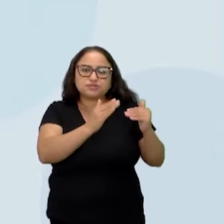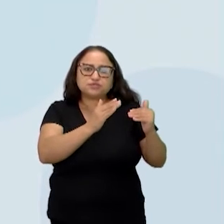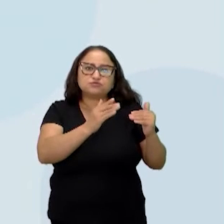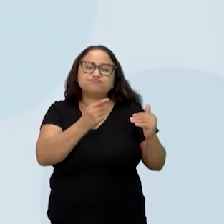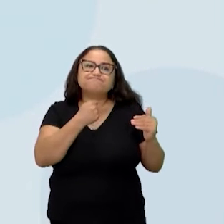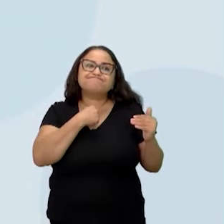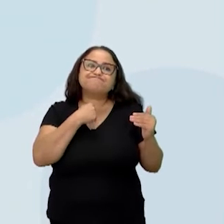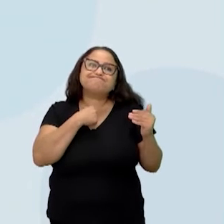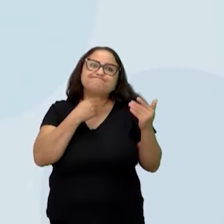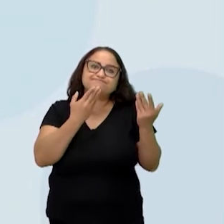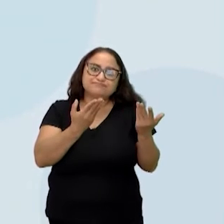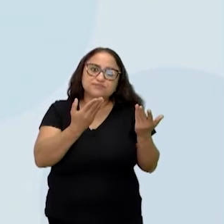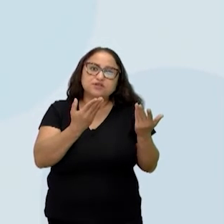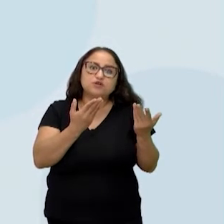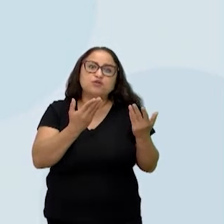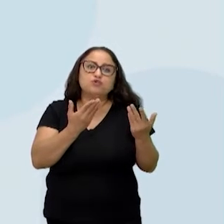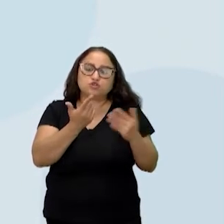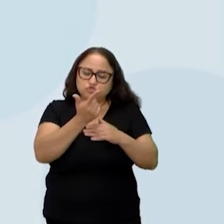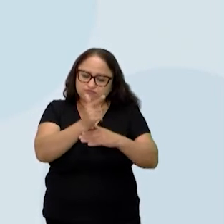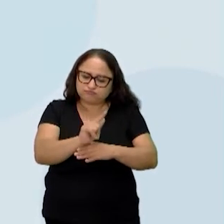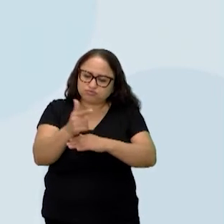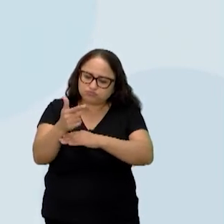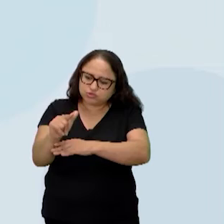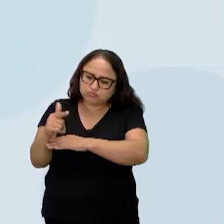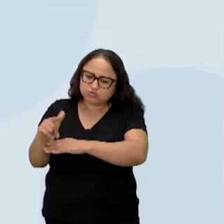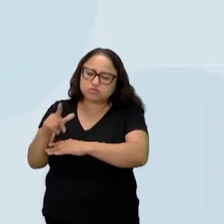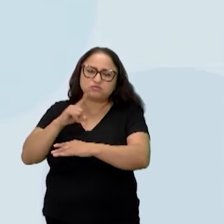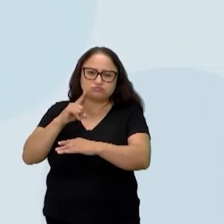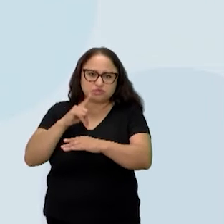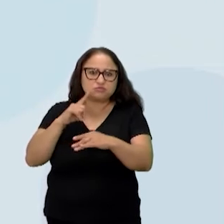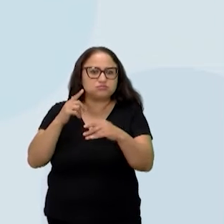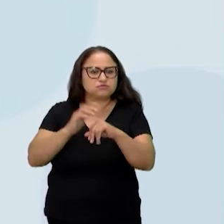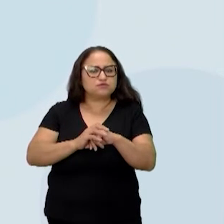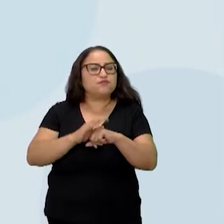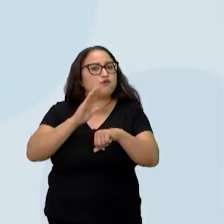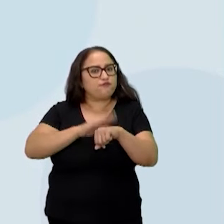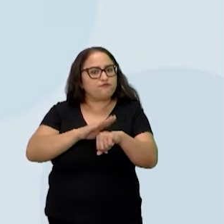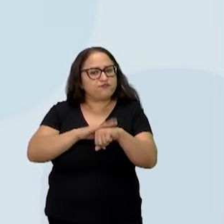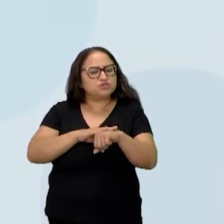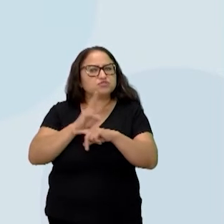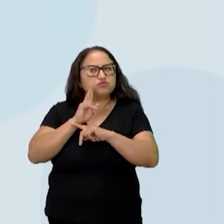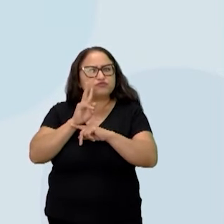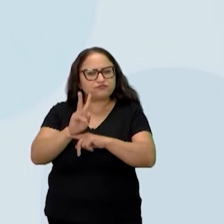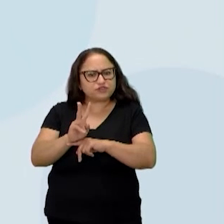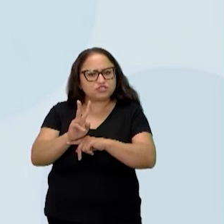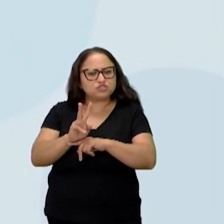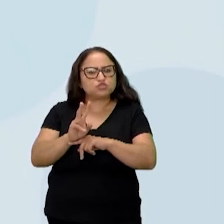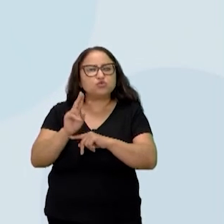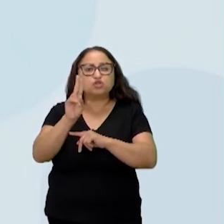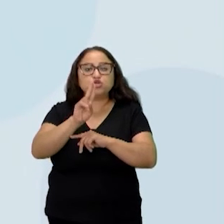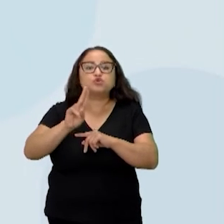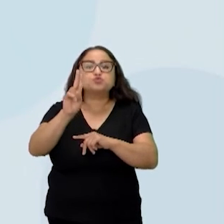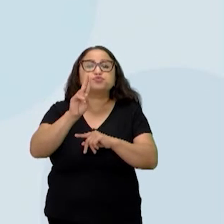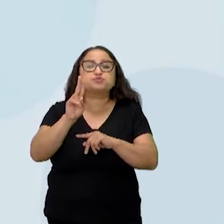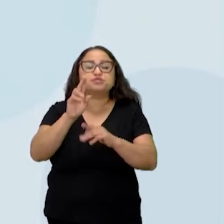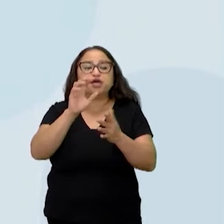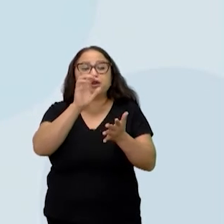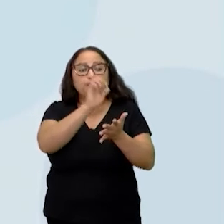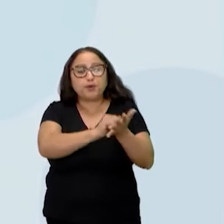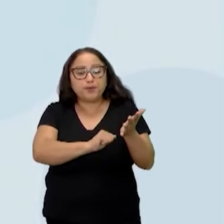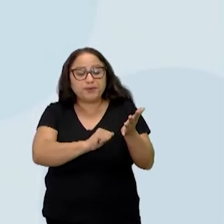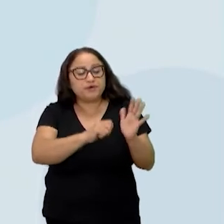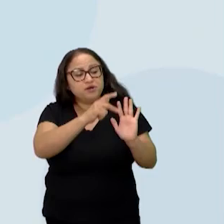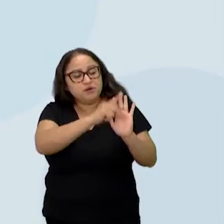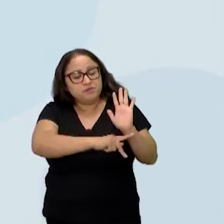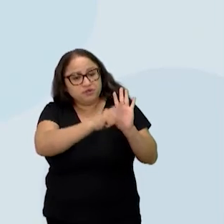eu refazendo esse passo a passo, esse traço a traço, eu posso muito bem utilizar esse projeto que eu